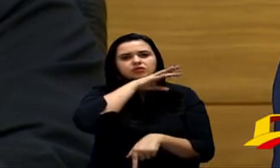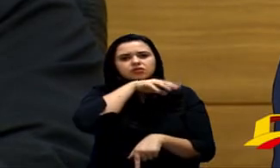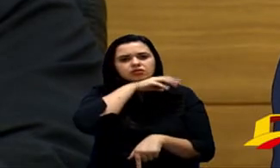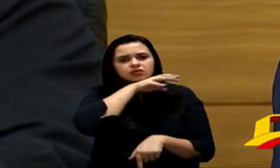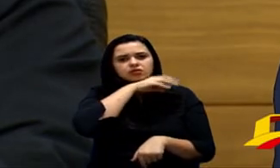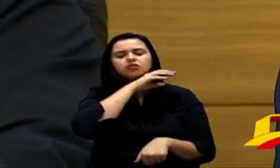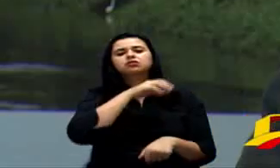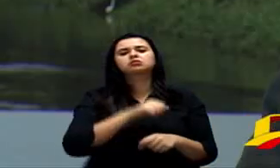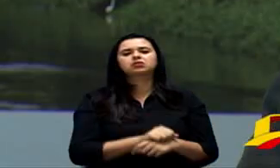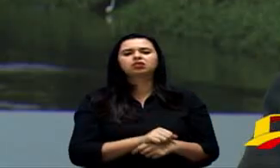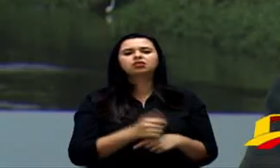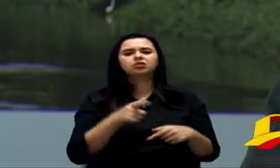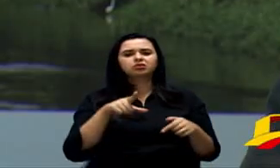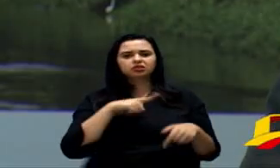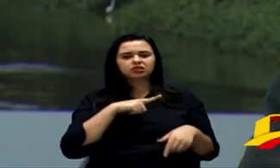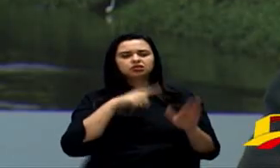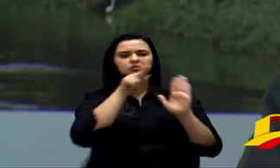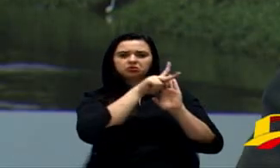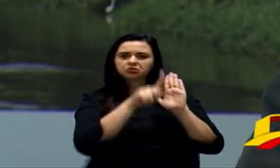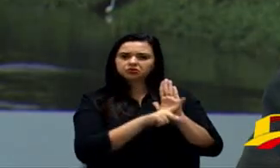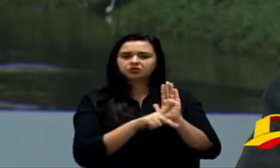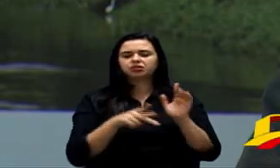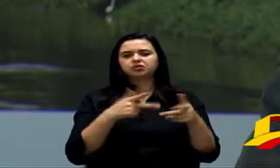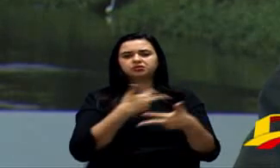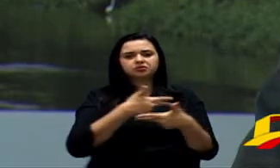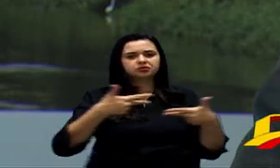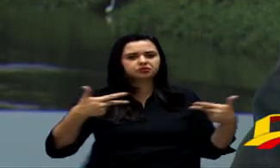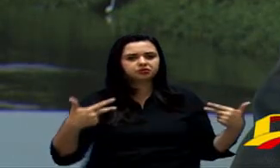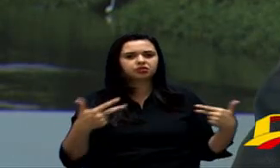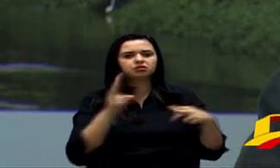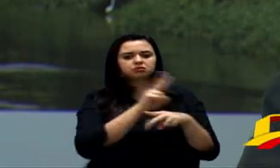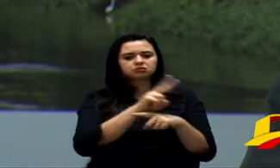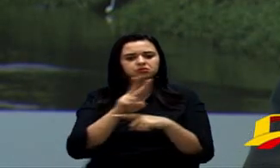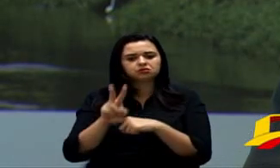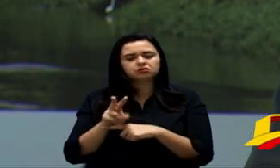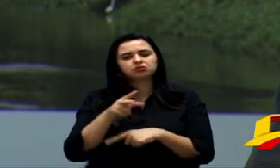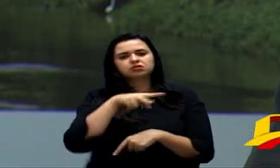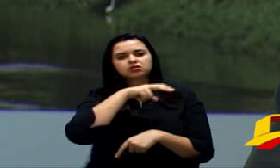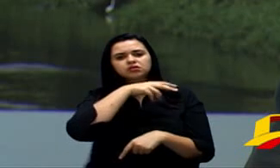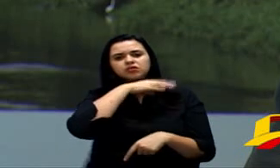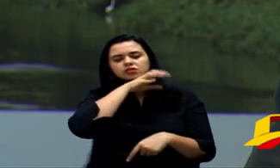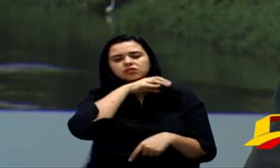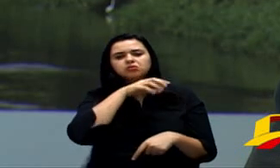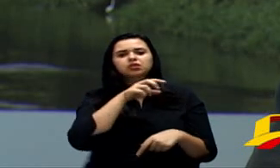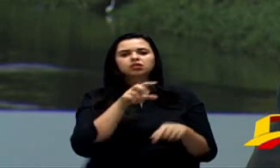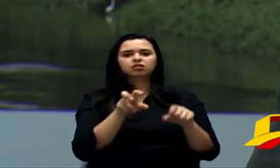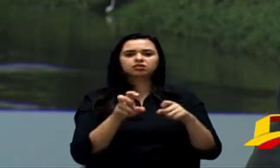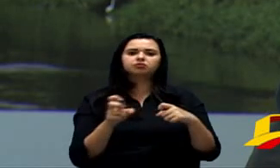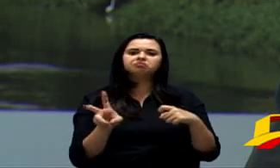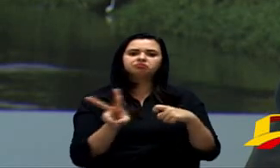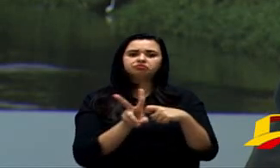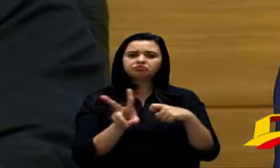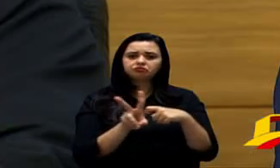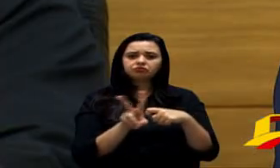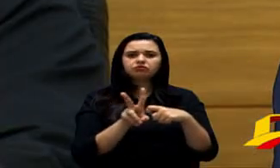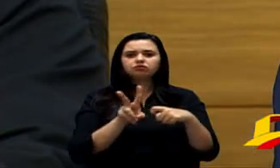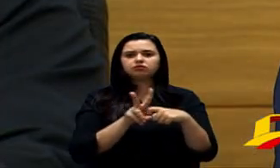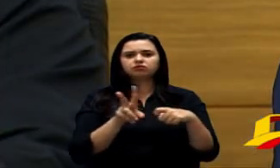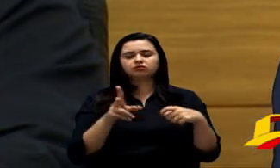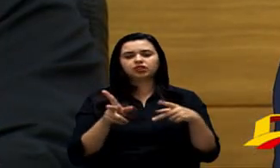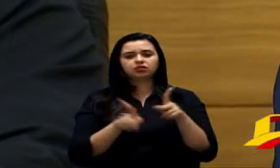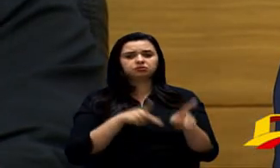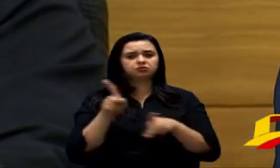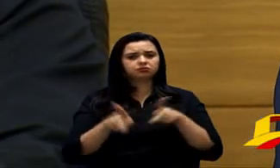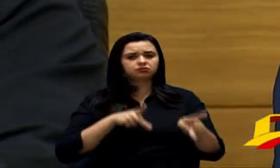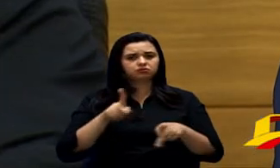Patrulha Animal, Samu Vet, maior defensor aí do Hospital Veterinário Gratuito, esteve lá na fundação do Hospital Veterinário, na inauguração